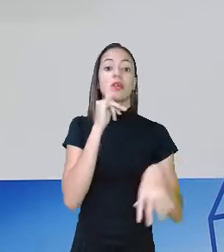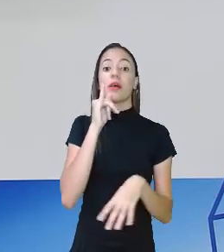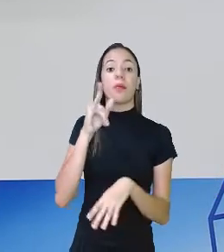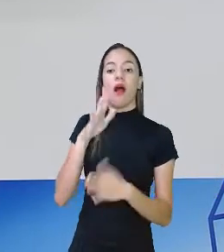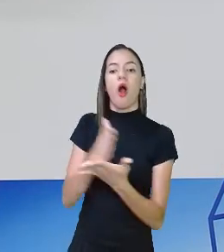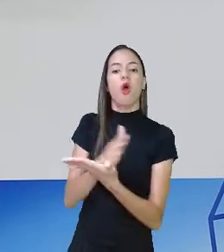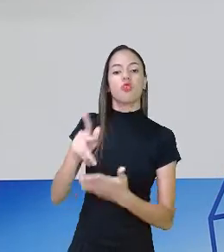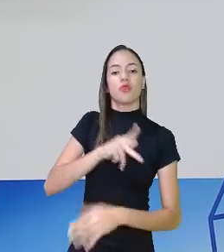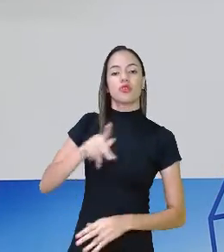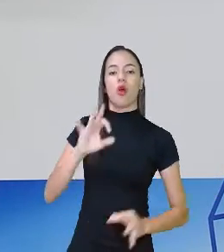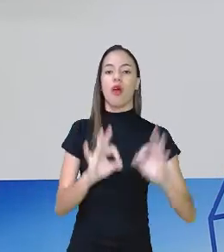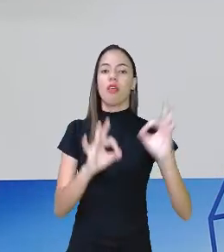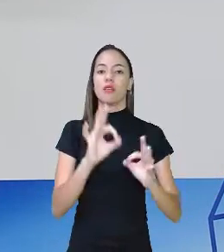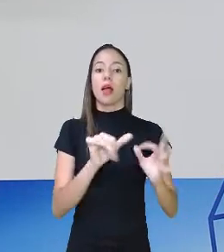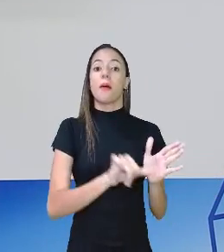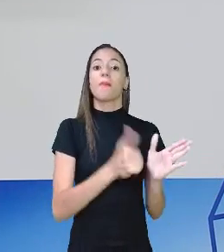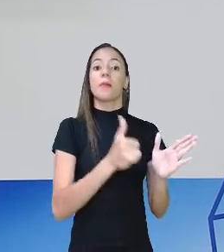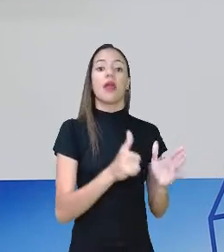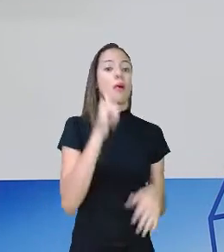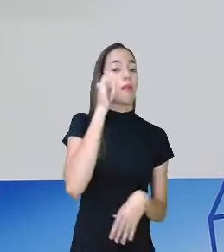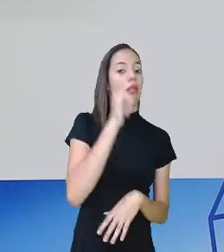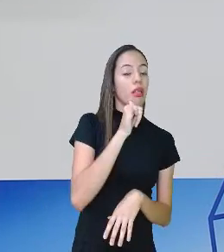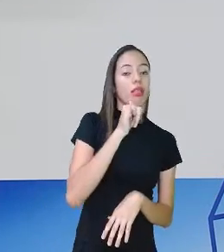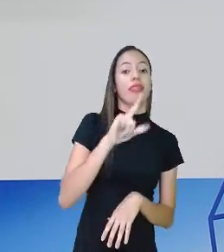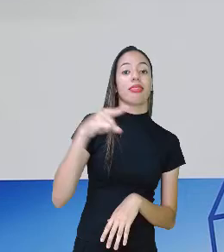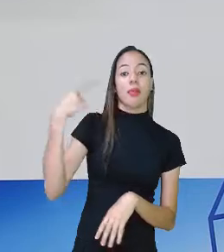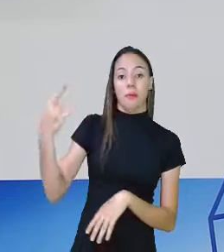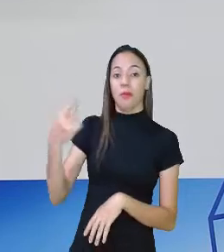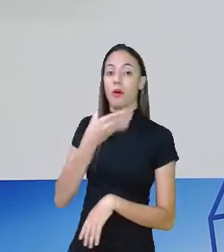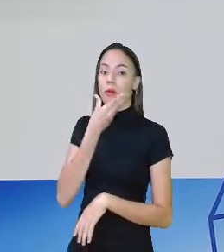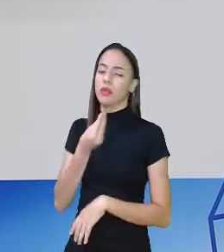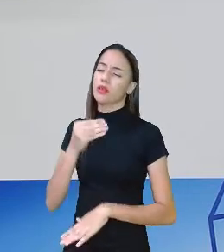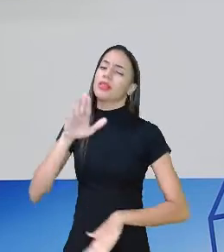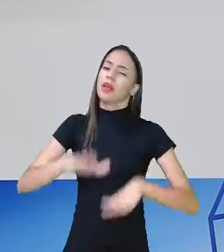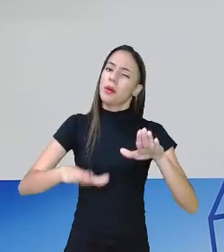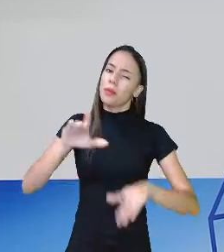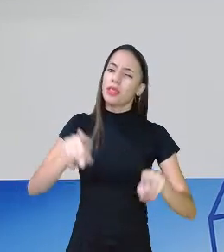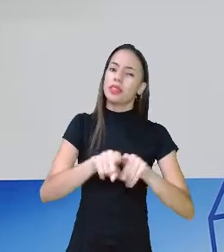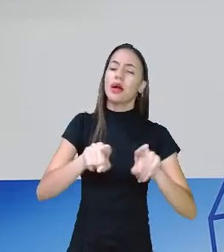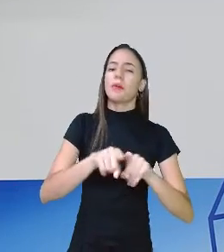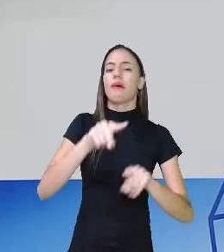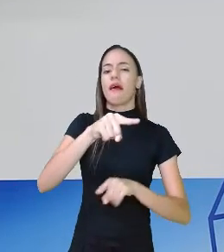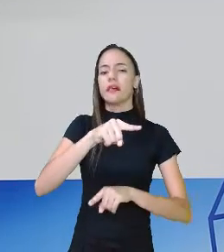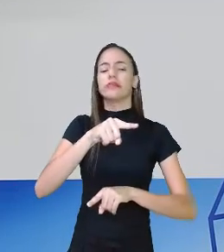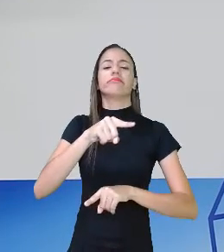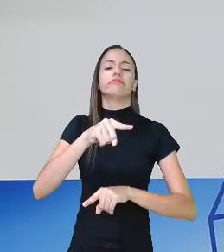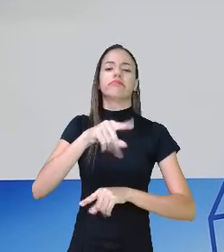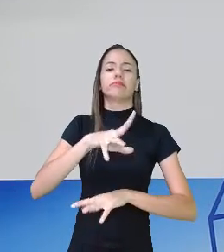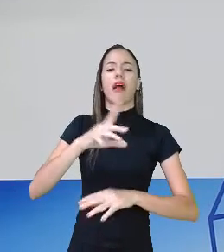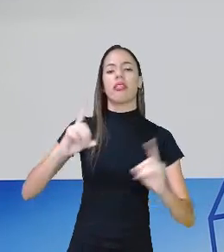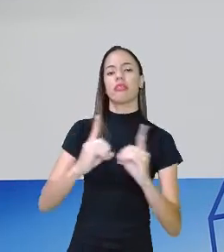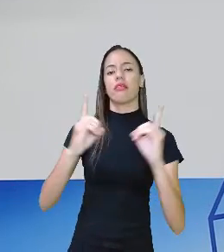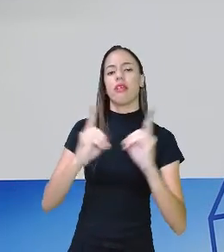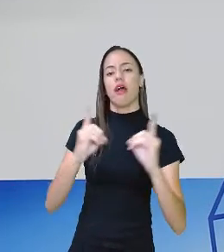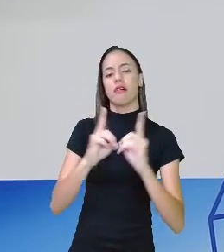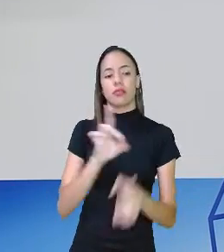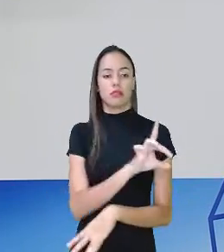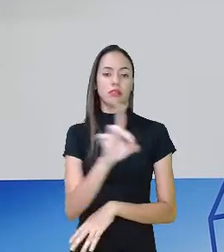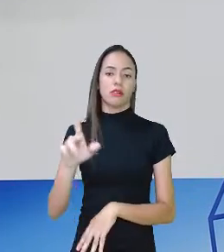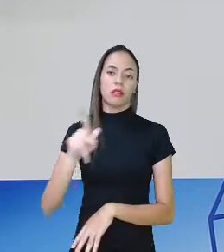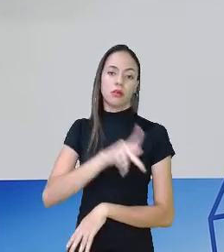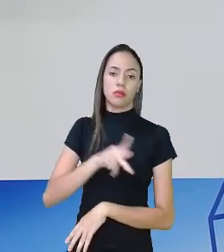meninas, depois os meninos. Vai muito da didática, de como o professor organiza a sua sala de aula. Mas que